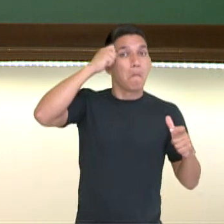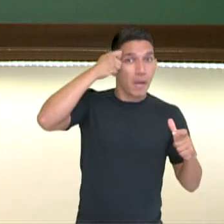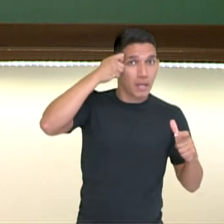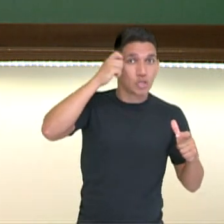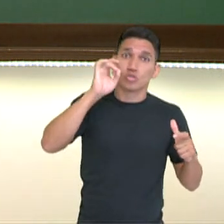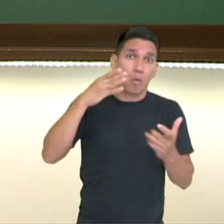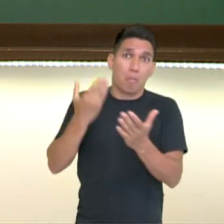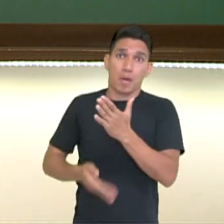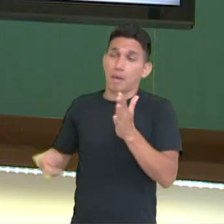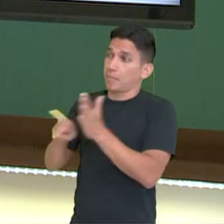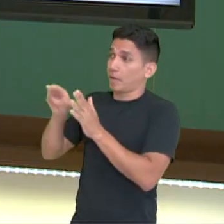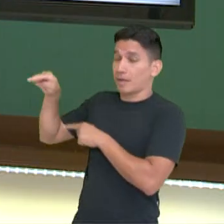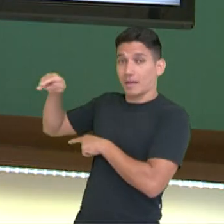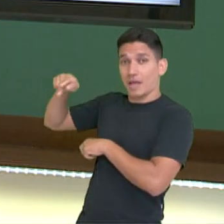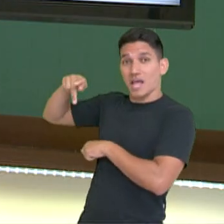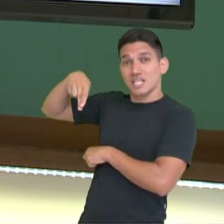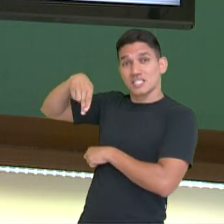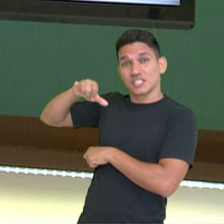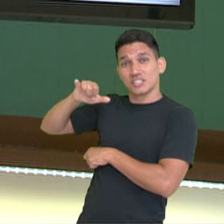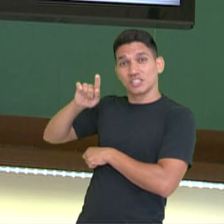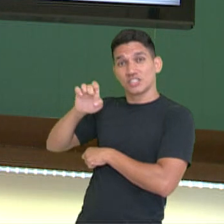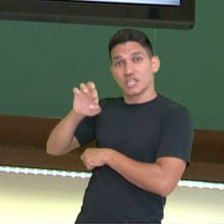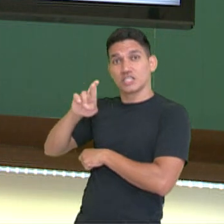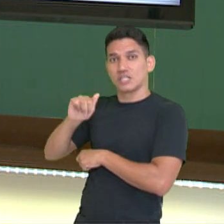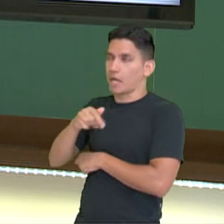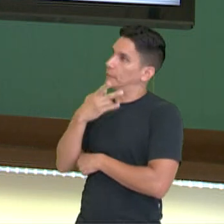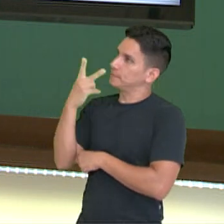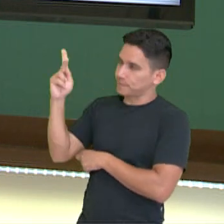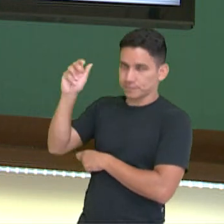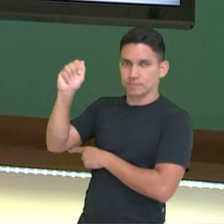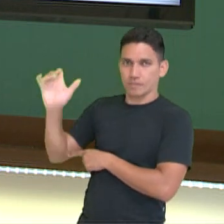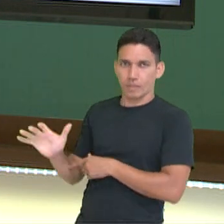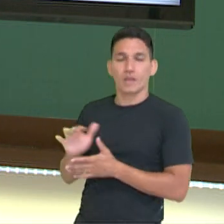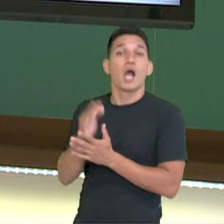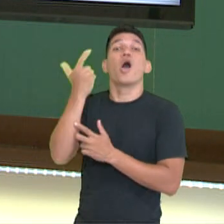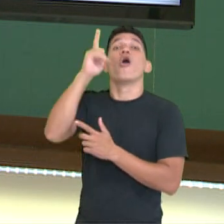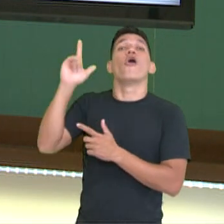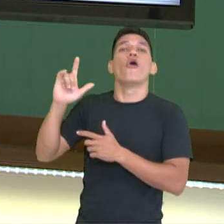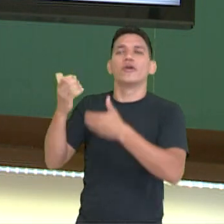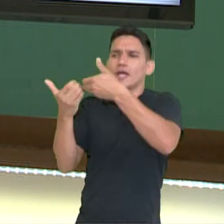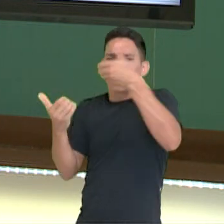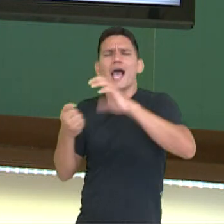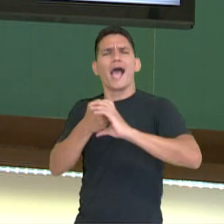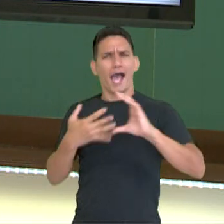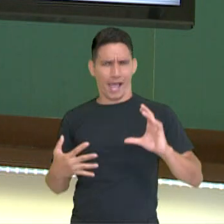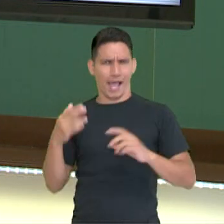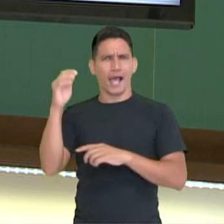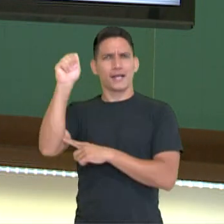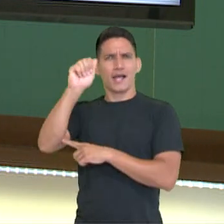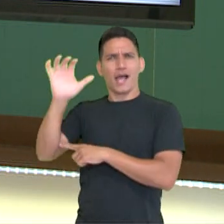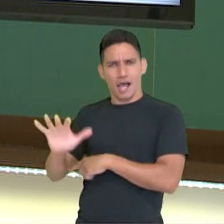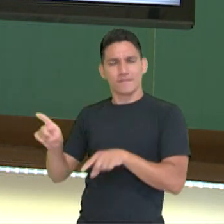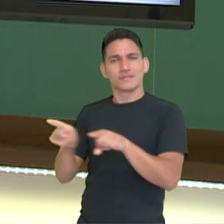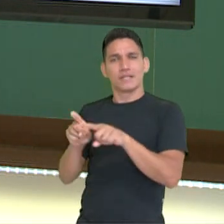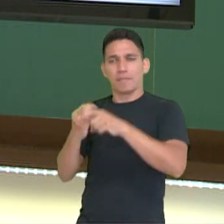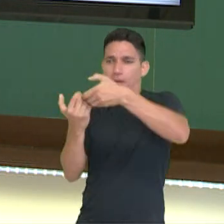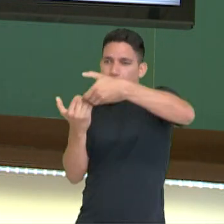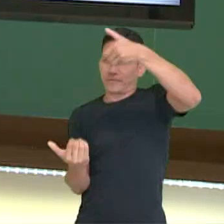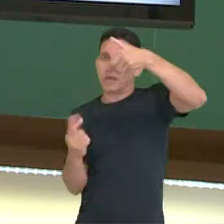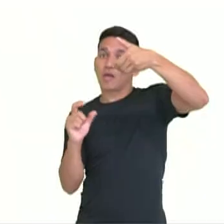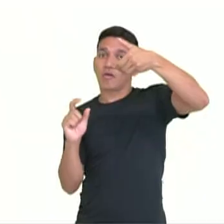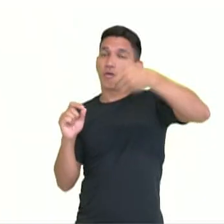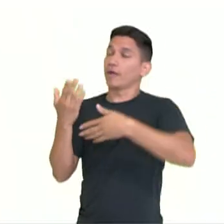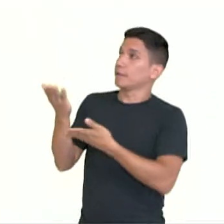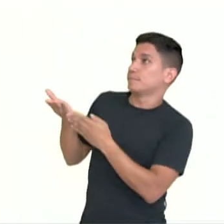própria África. Falando em África ainda, outra característica é essa divisão mais até econômica, social que existe dentro